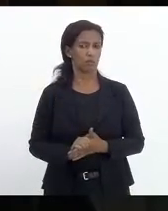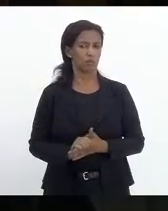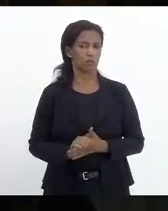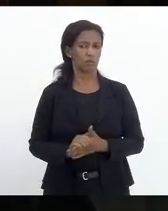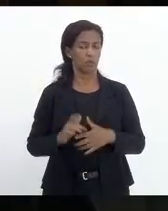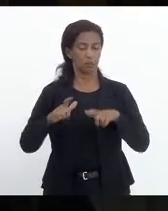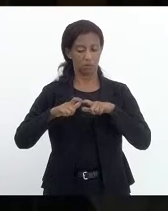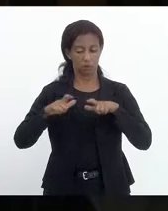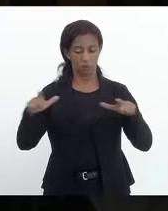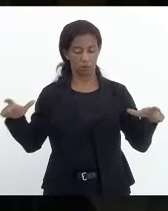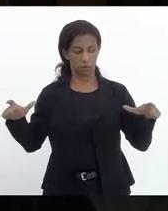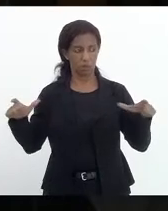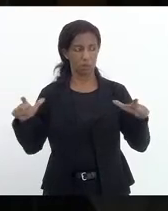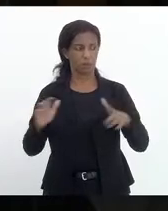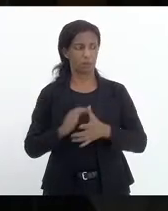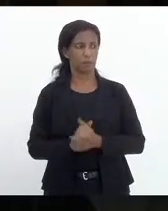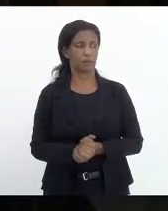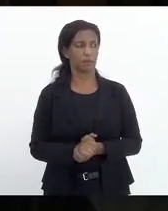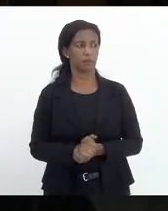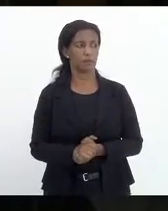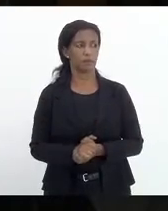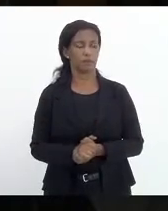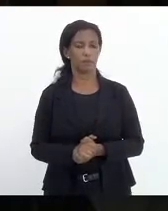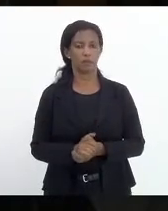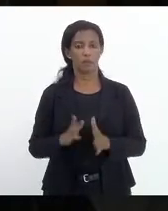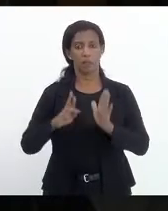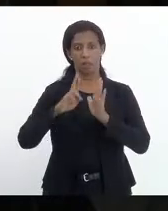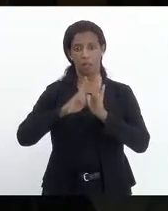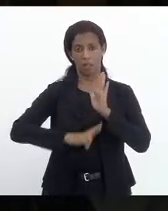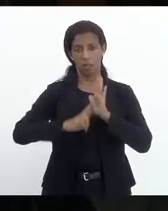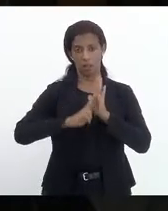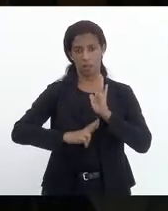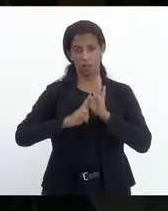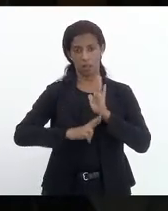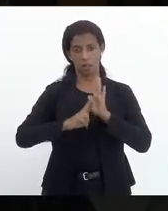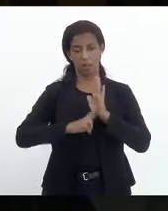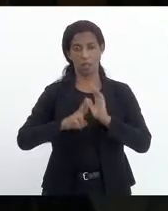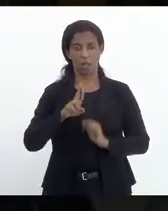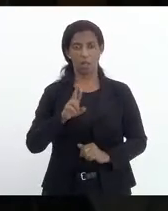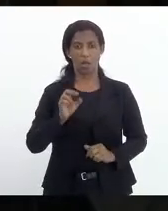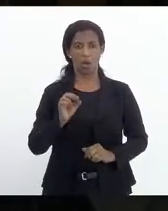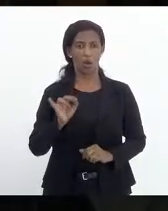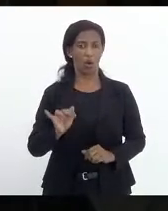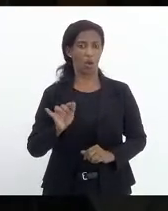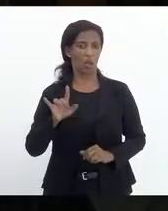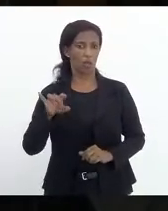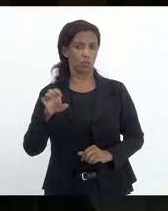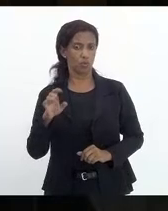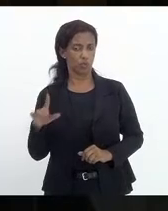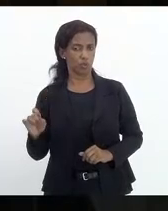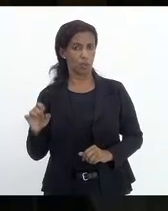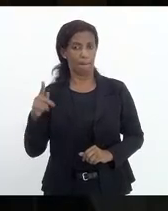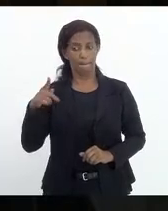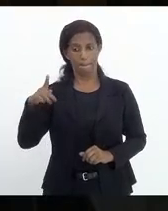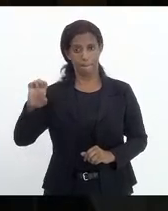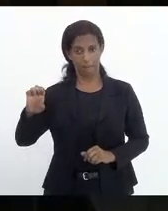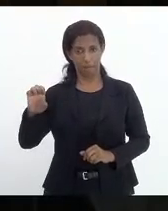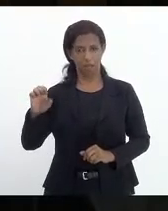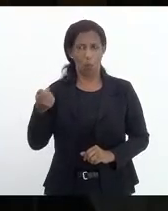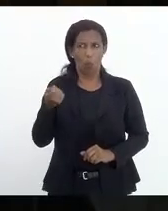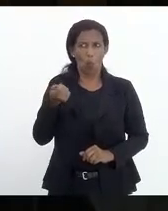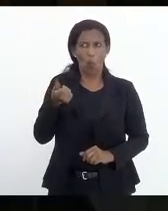crescimento exponencial da receita de Hot chip que vai chegar a quase